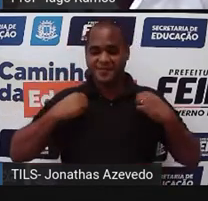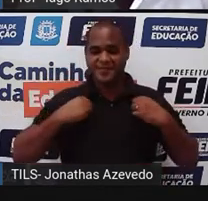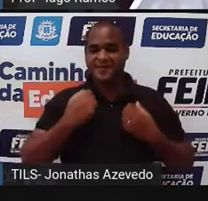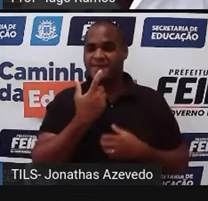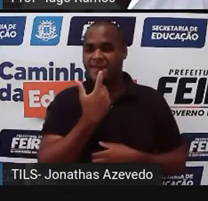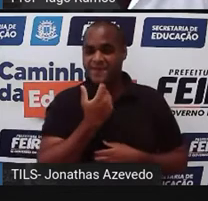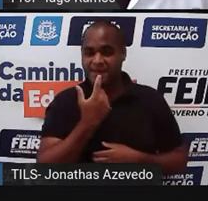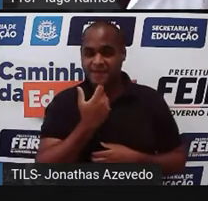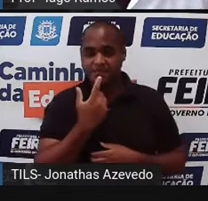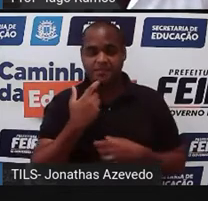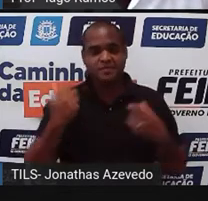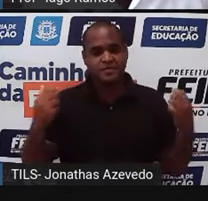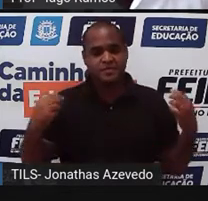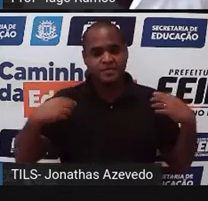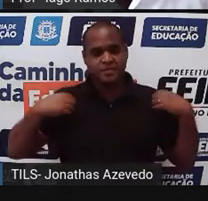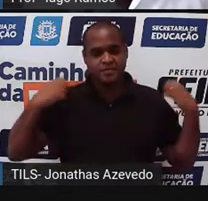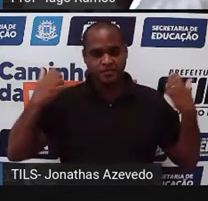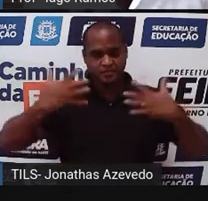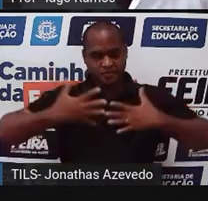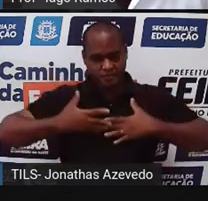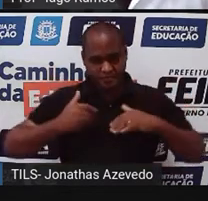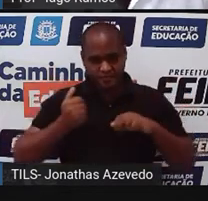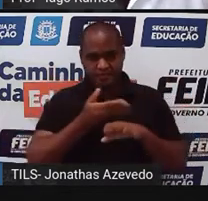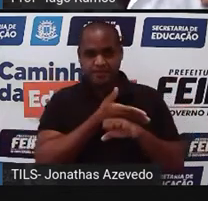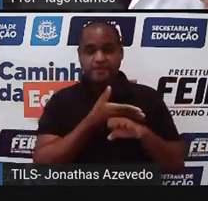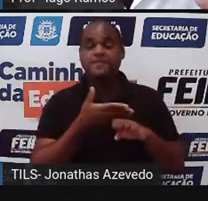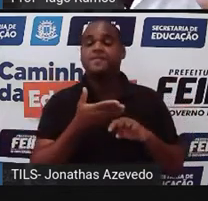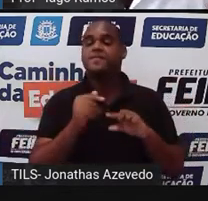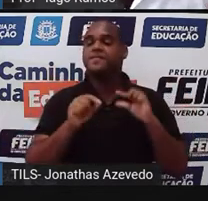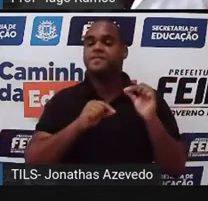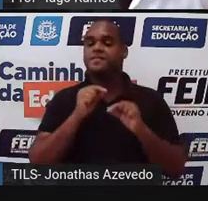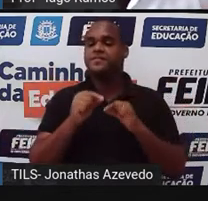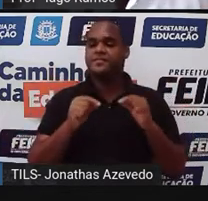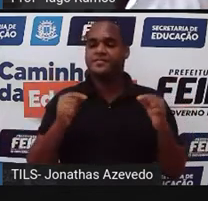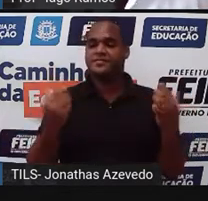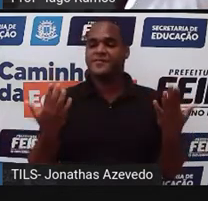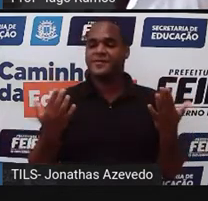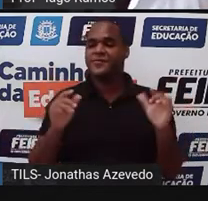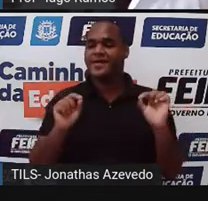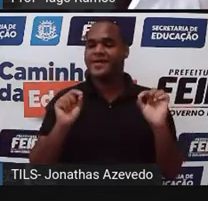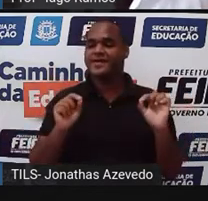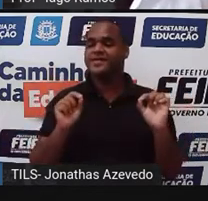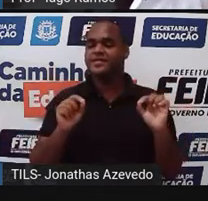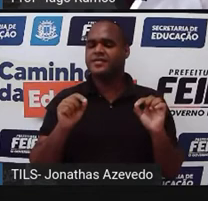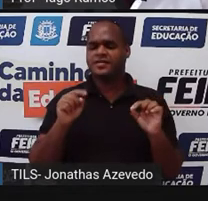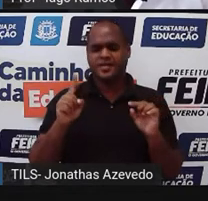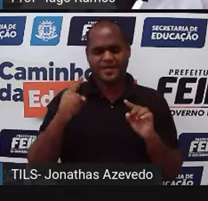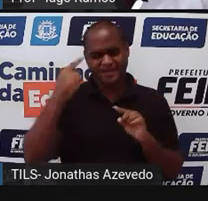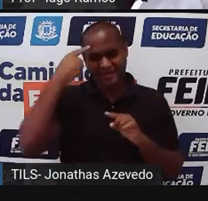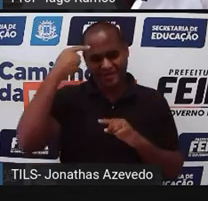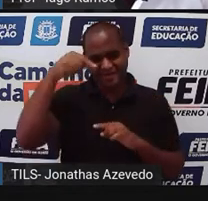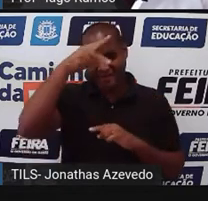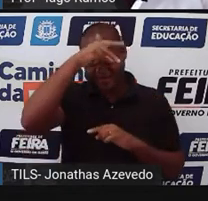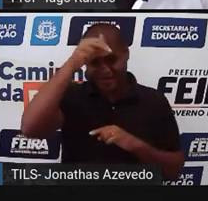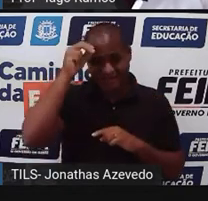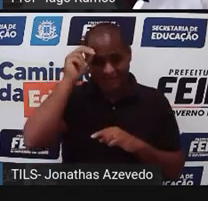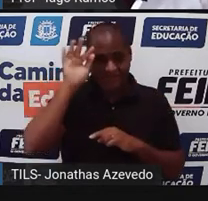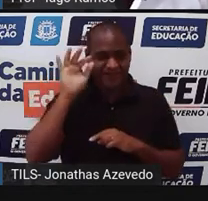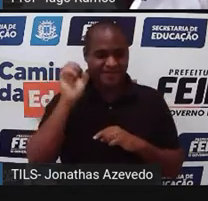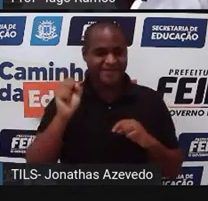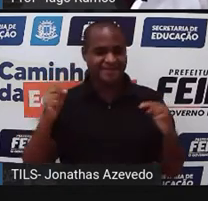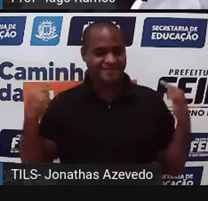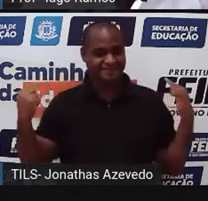vermelho vinho por cima um jaleco branco e aqui atrás de mim fica o cartaz da Secretaria Municipal de Educação